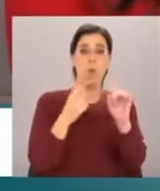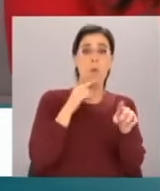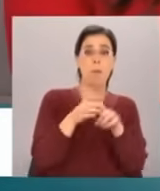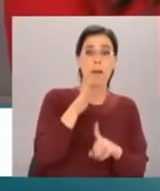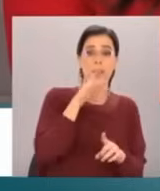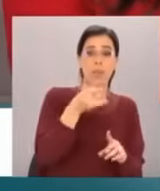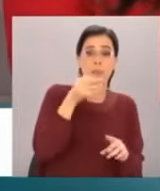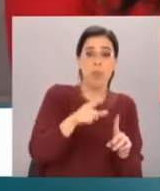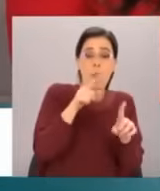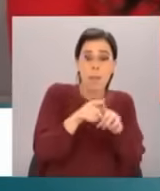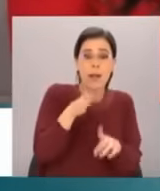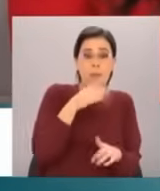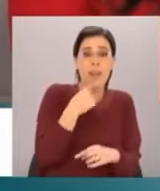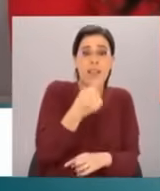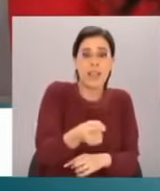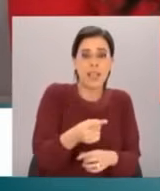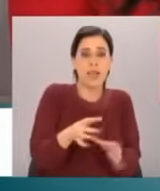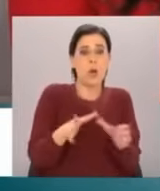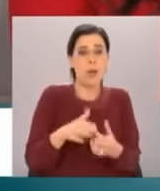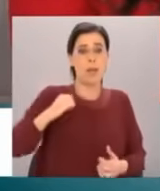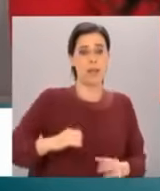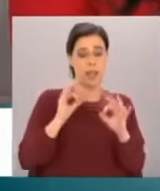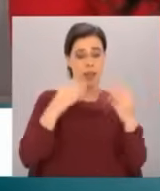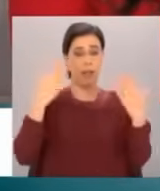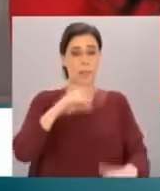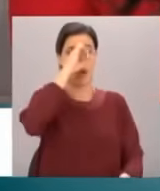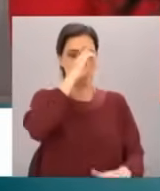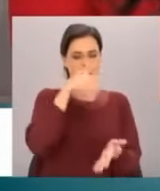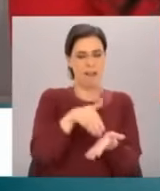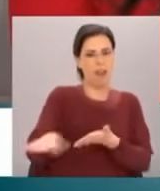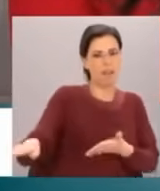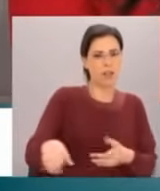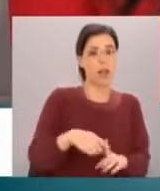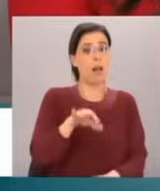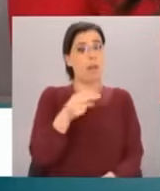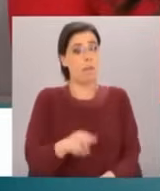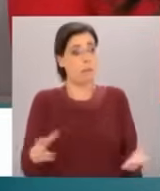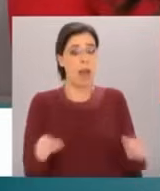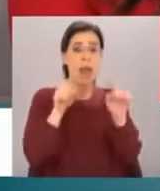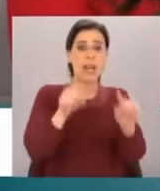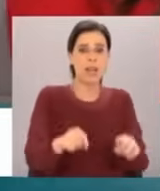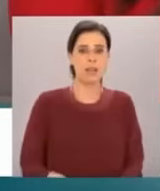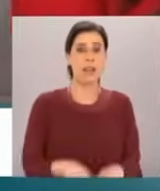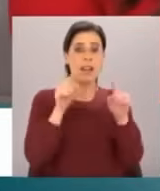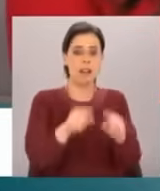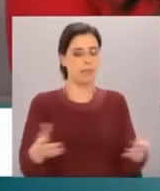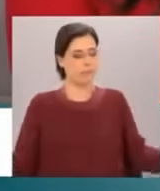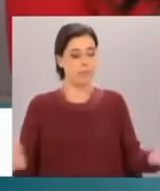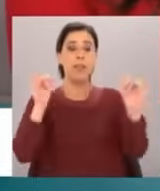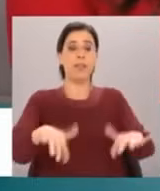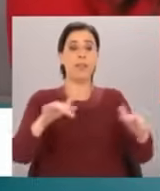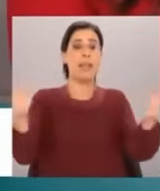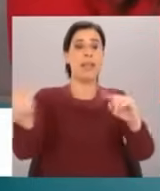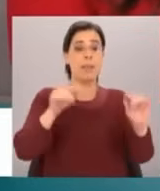do código que trata mal os cavalos foi afastada pelo pai nem nisso não é